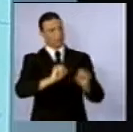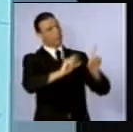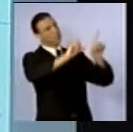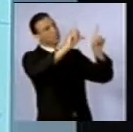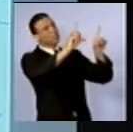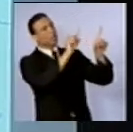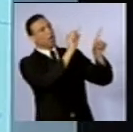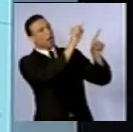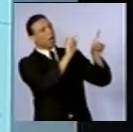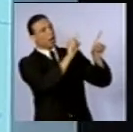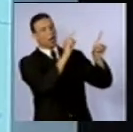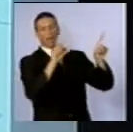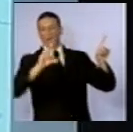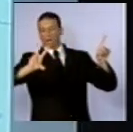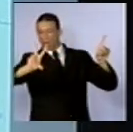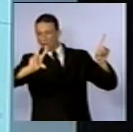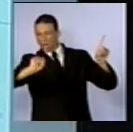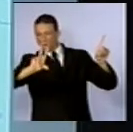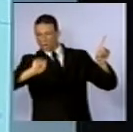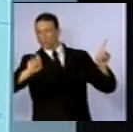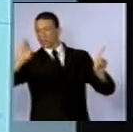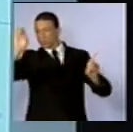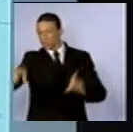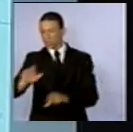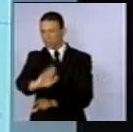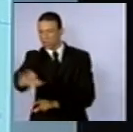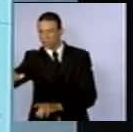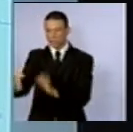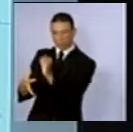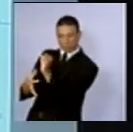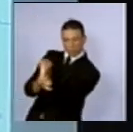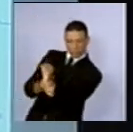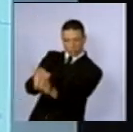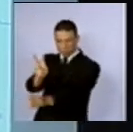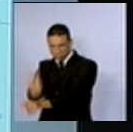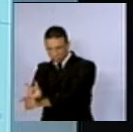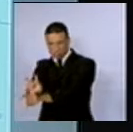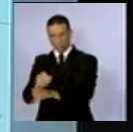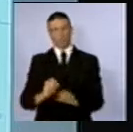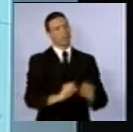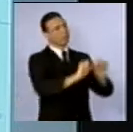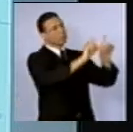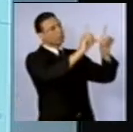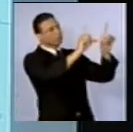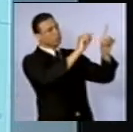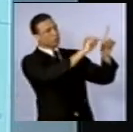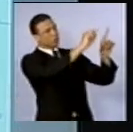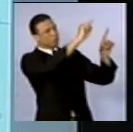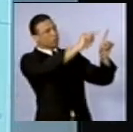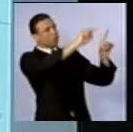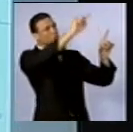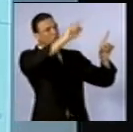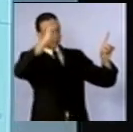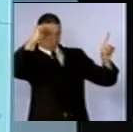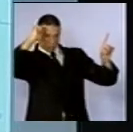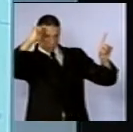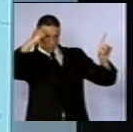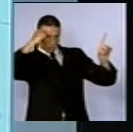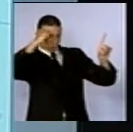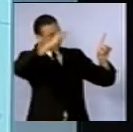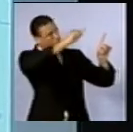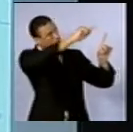crianças controle e as linhas em negro são as linhas de transmissão que cruzam a o